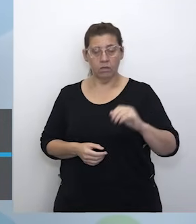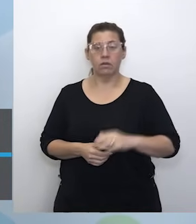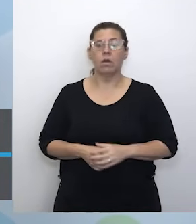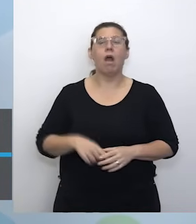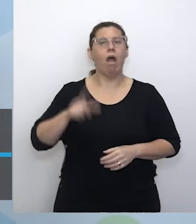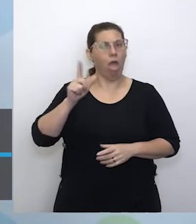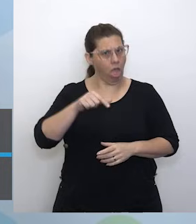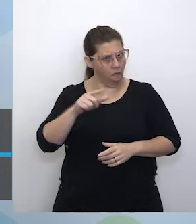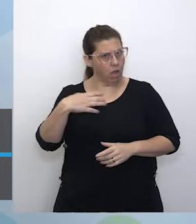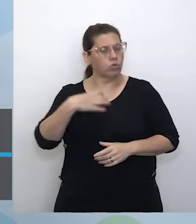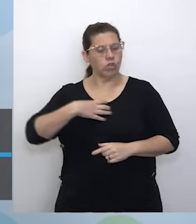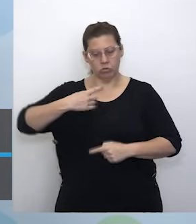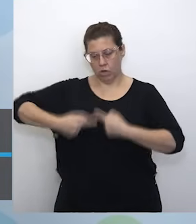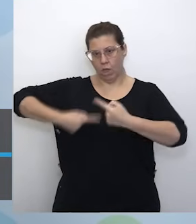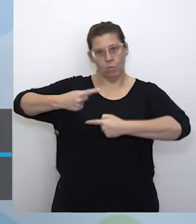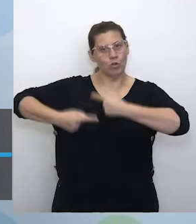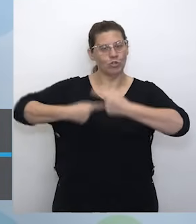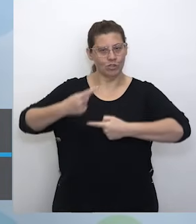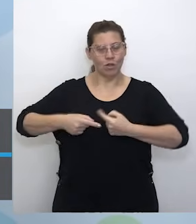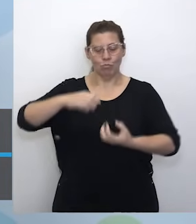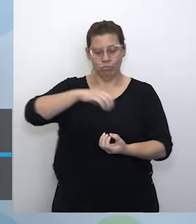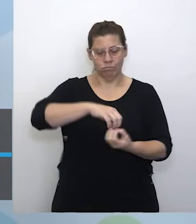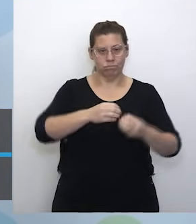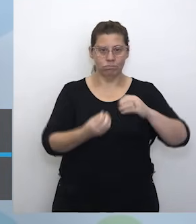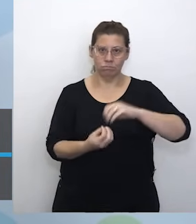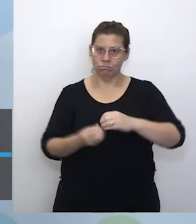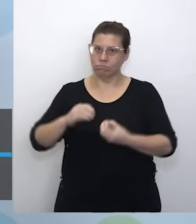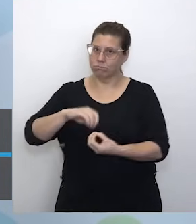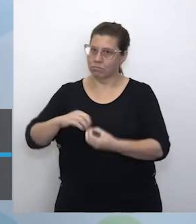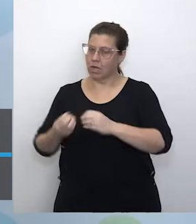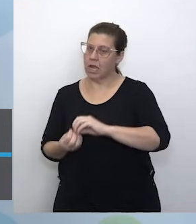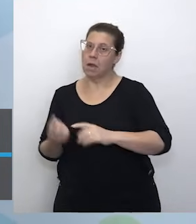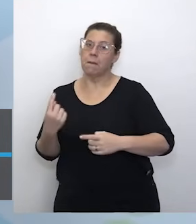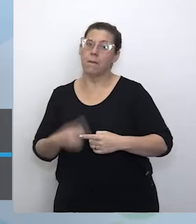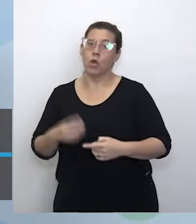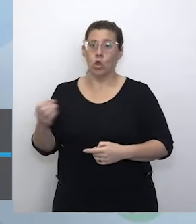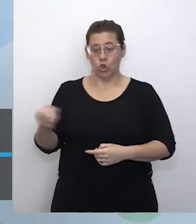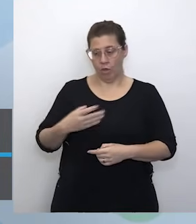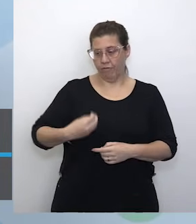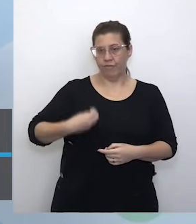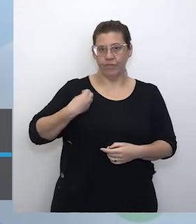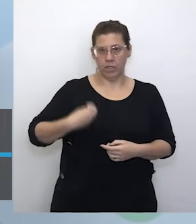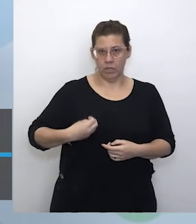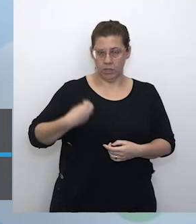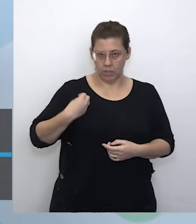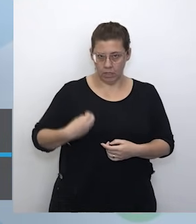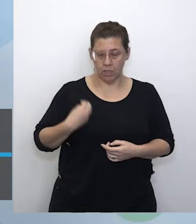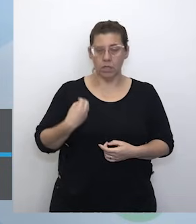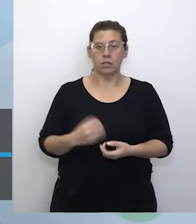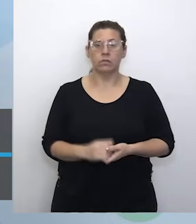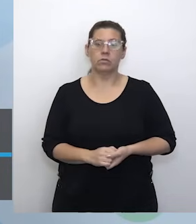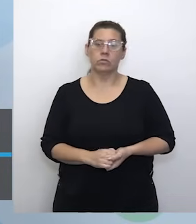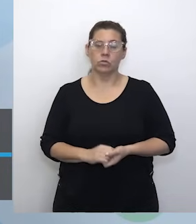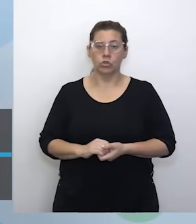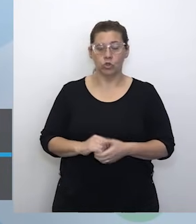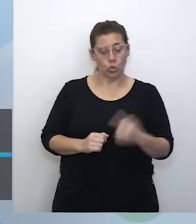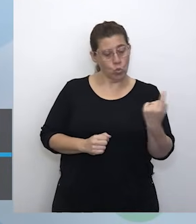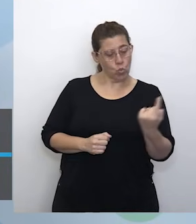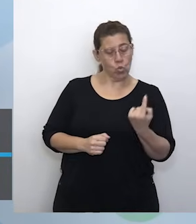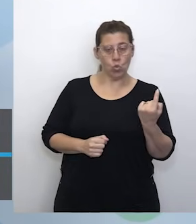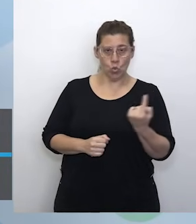sim, é uma forma de reprodução assexuada, pois estamos gerando novos seres vivos a partir de um